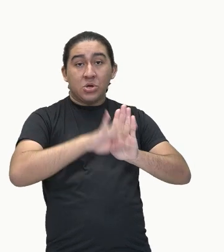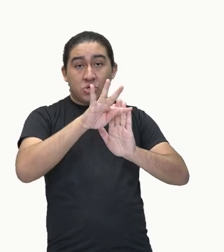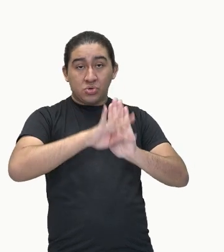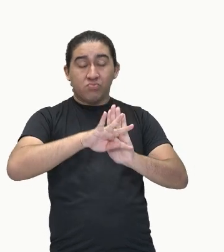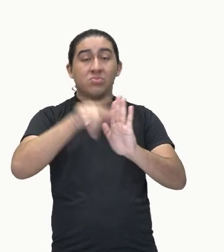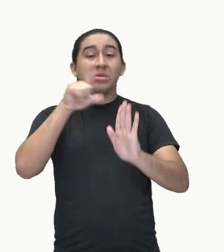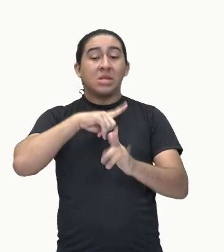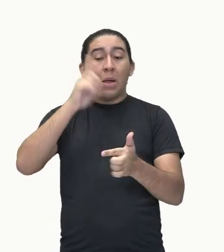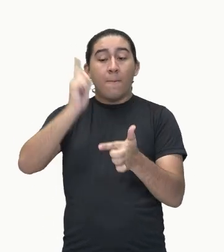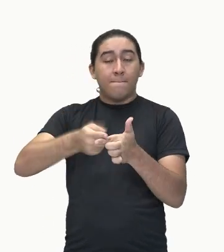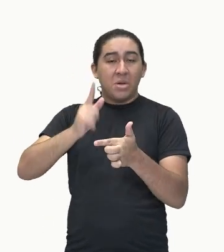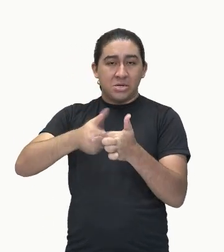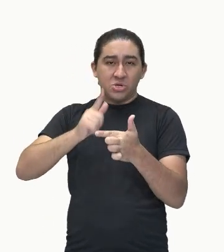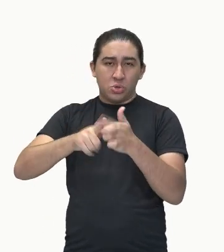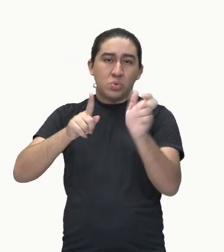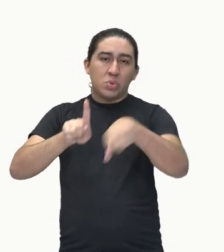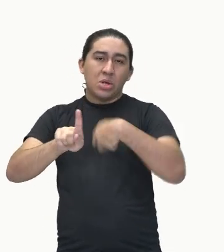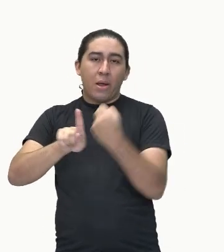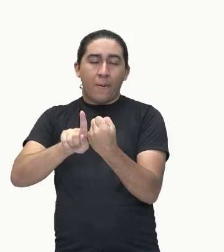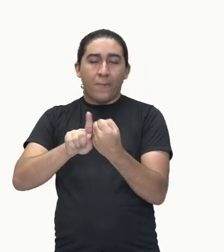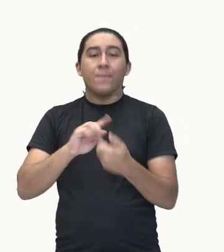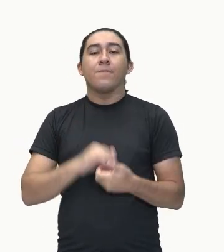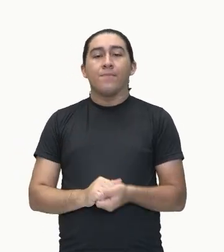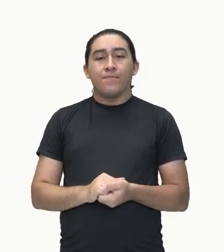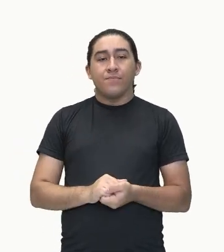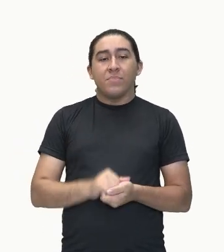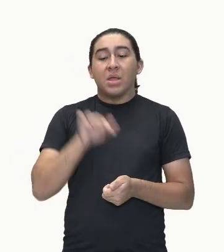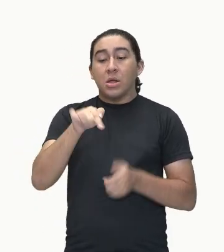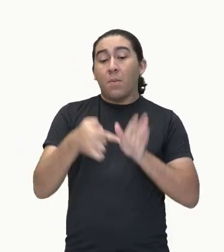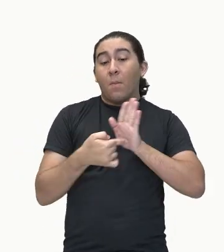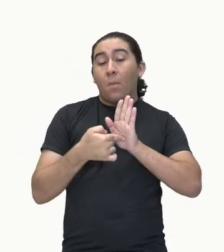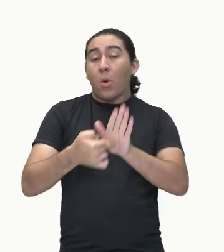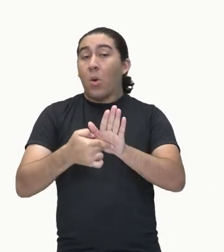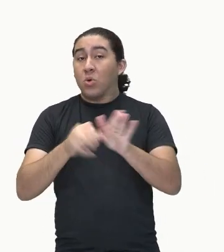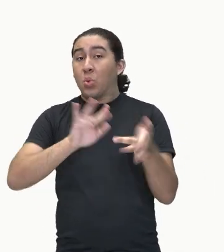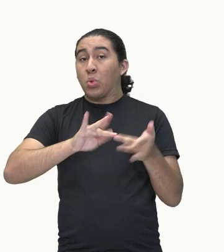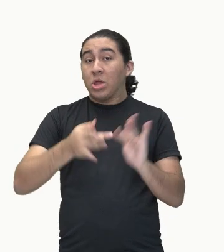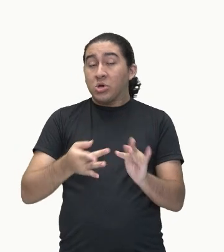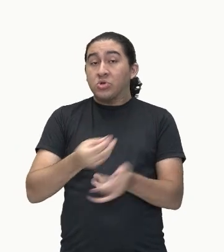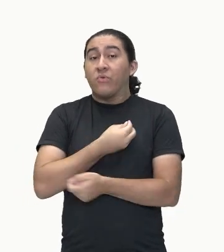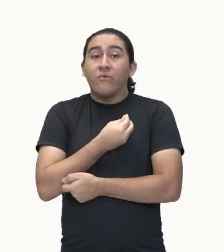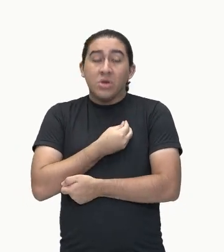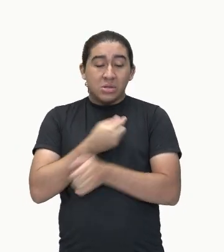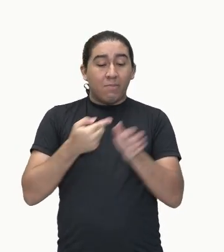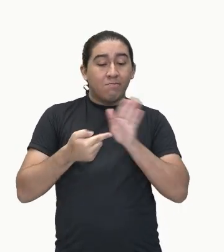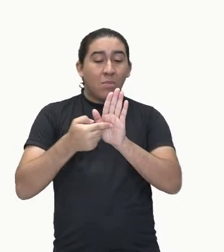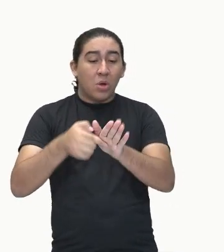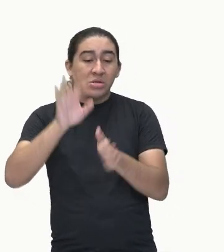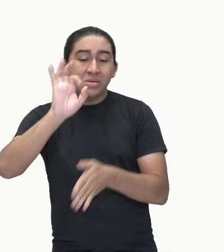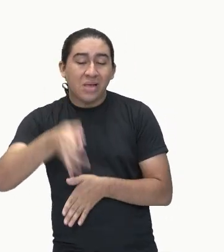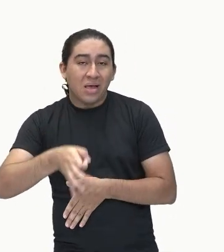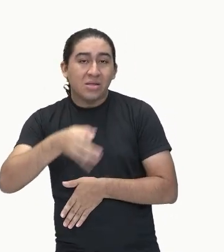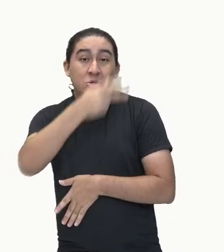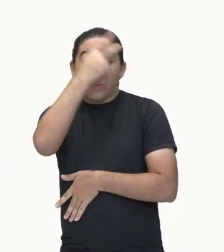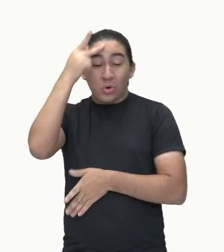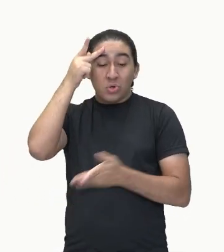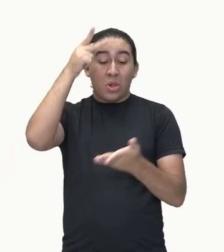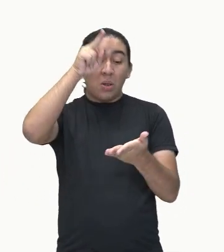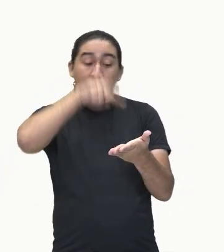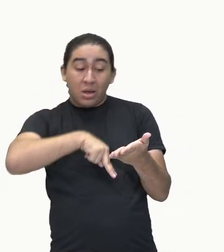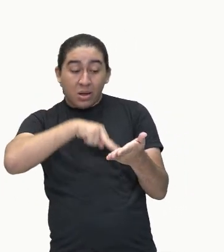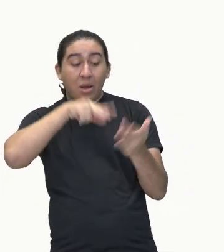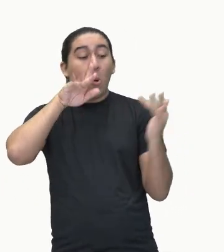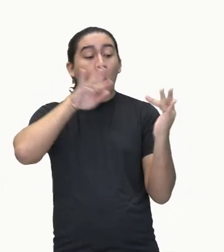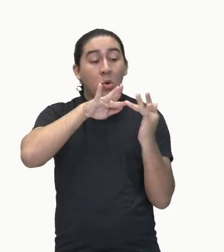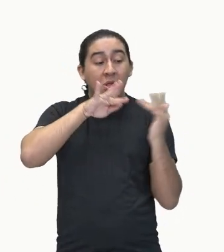social. No momento em que ele evidencia determinada realidade, que ele mostra essa realidade, as pessoas têm conhecimento, têm